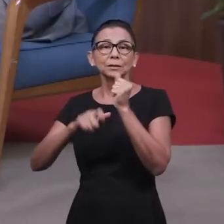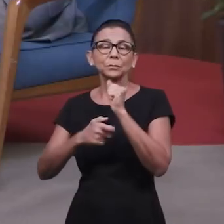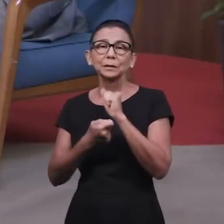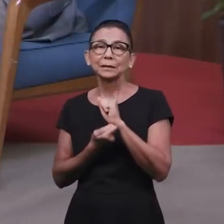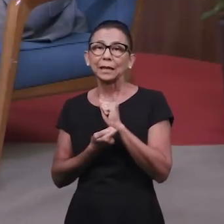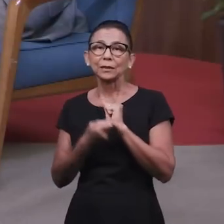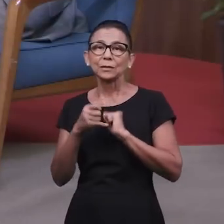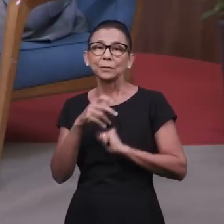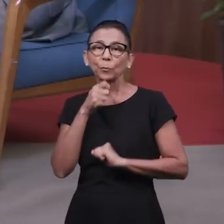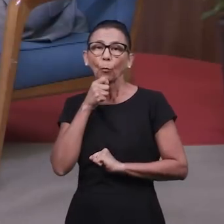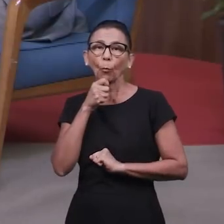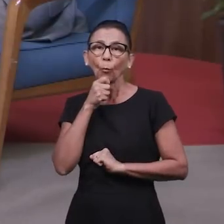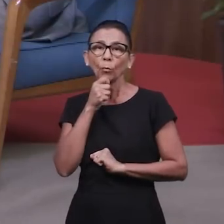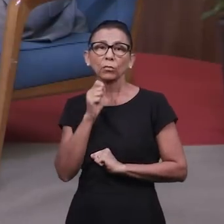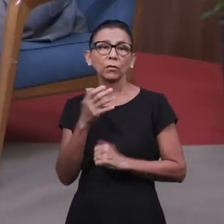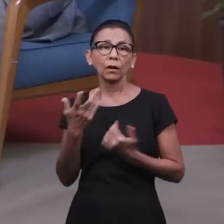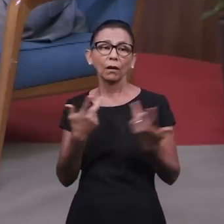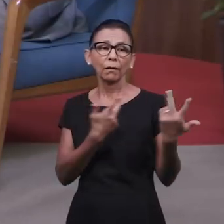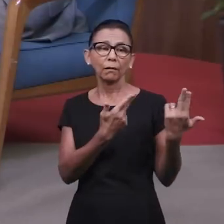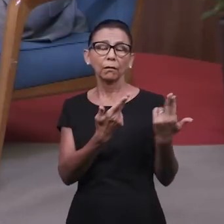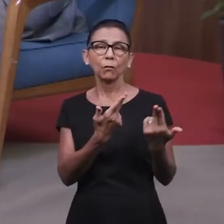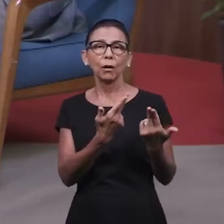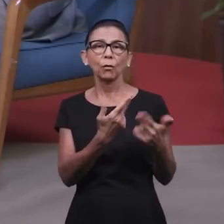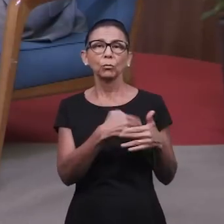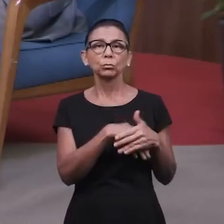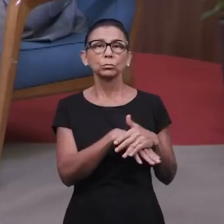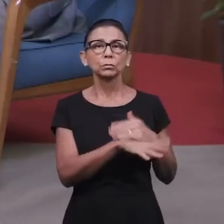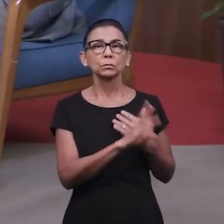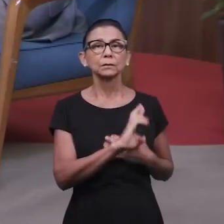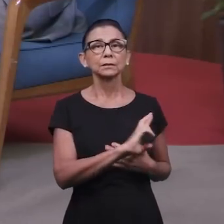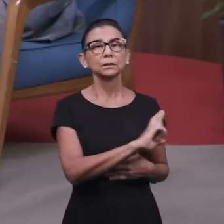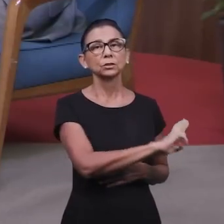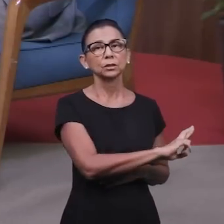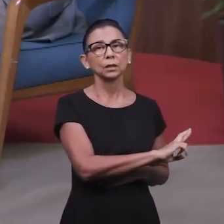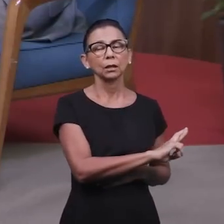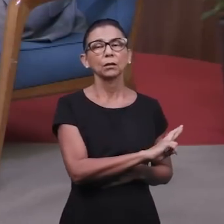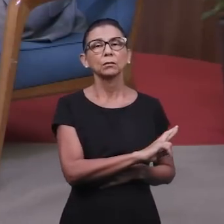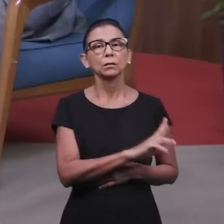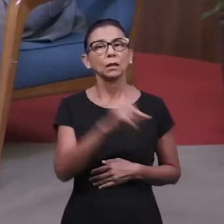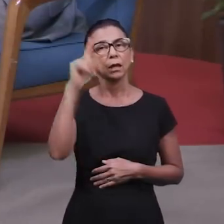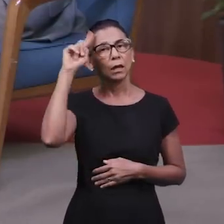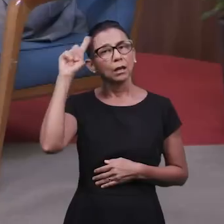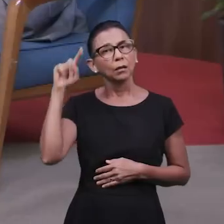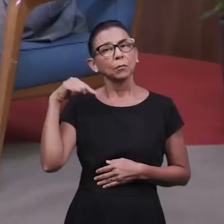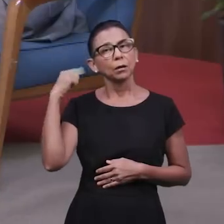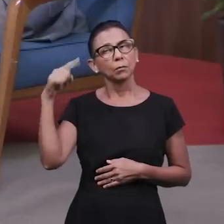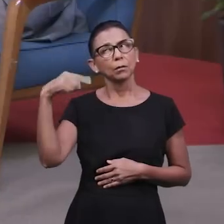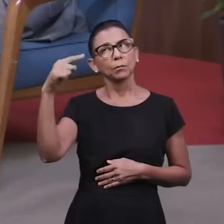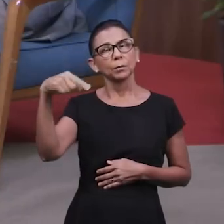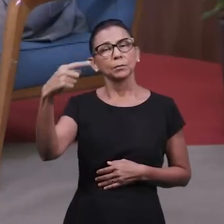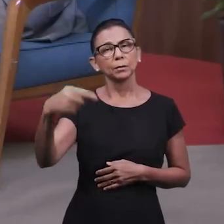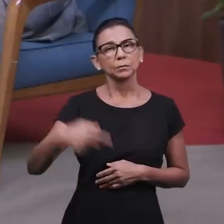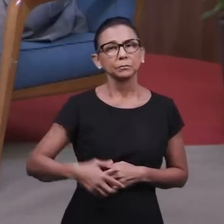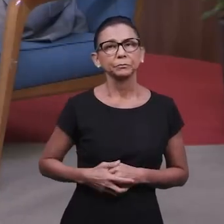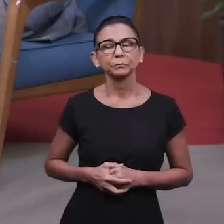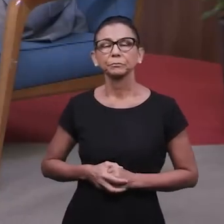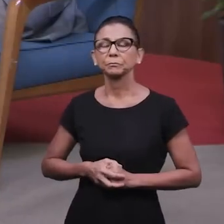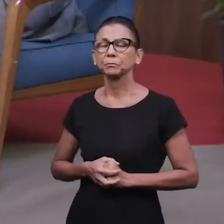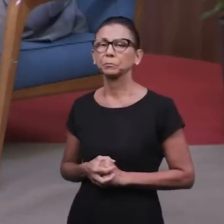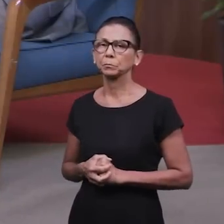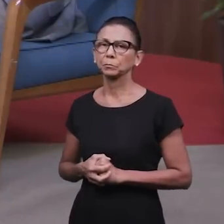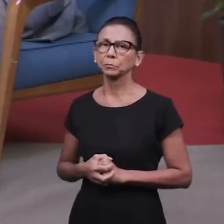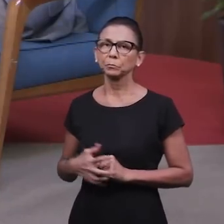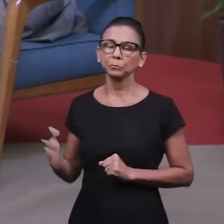cristianismo religioso, né? A beleza do evangelho está nisso que o irmão testemunha aí, o mistério e o profético. Glória a